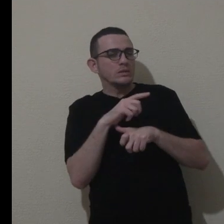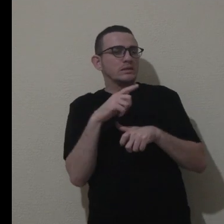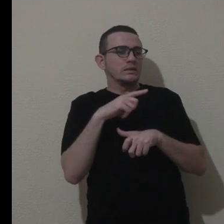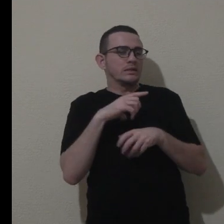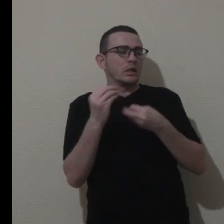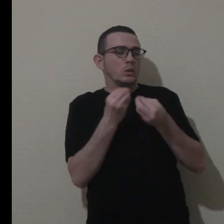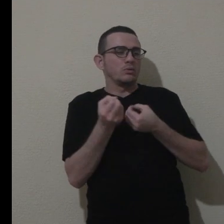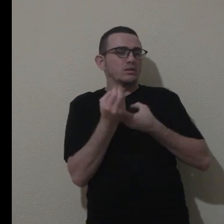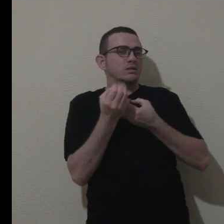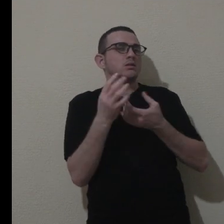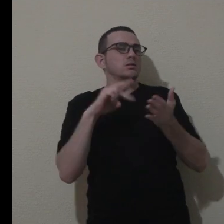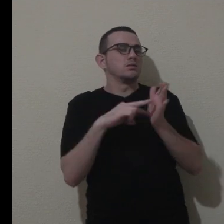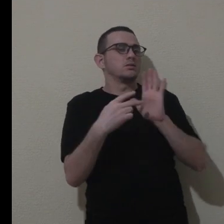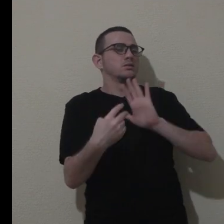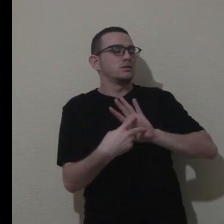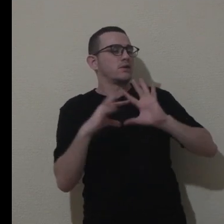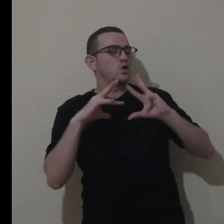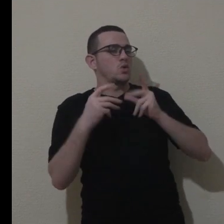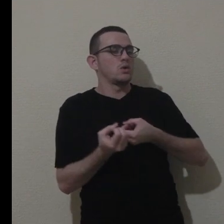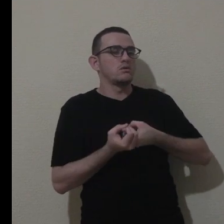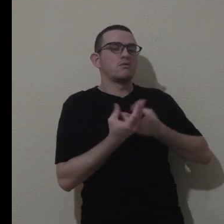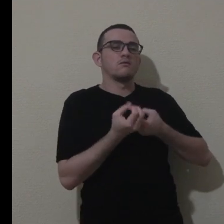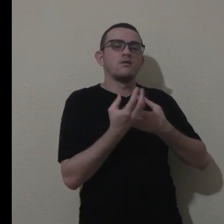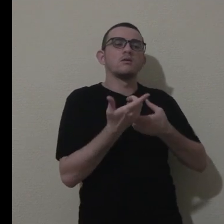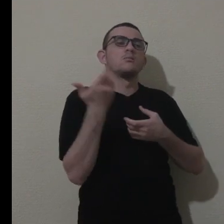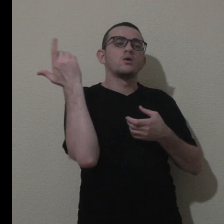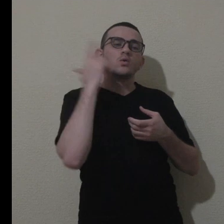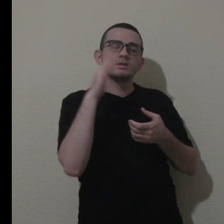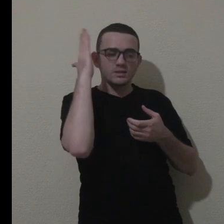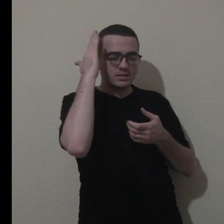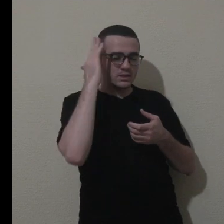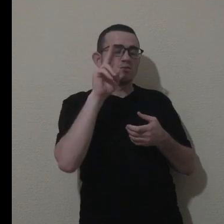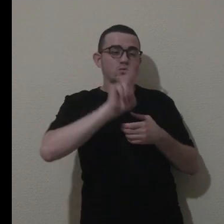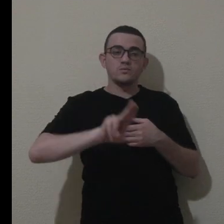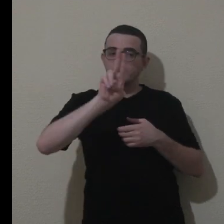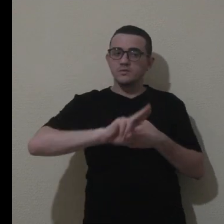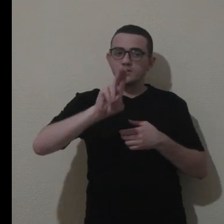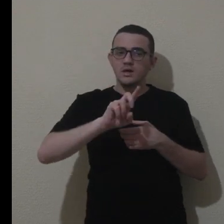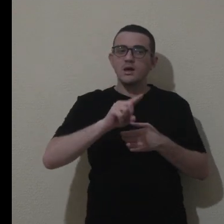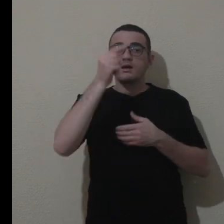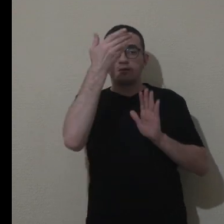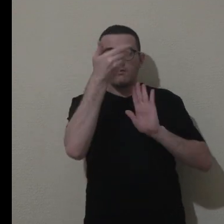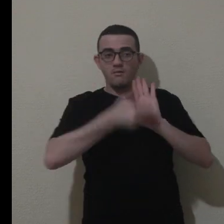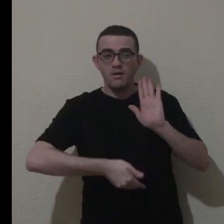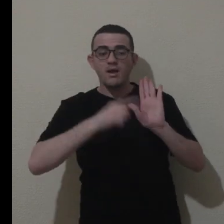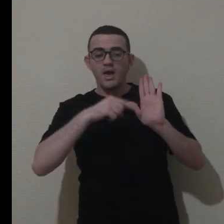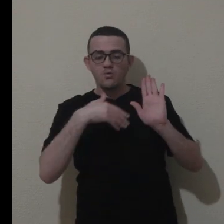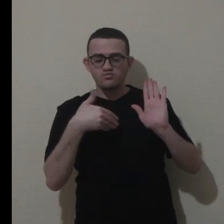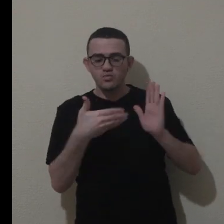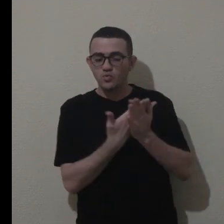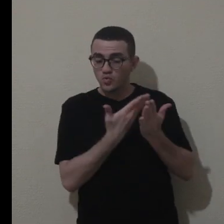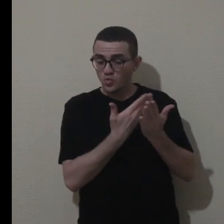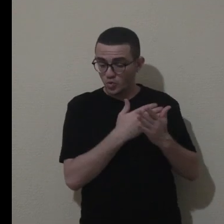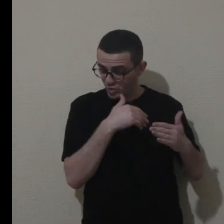um sentido a esse mundaréu de dados para que essas informações possam ser úteis. Então, esse é um consórcio que está ainda